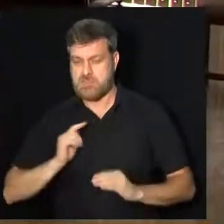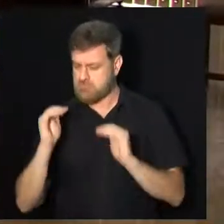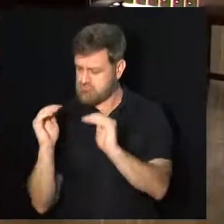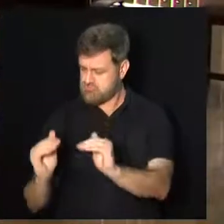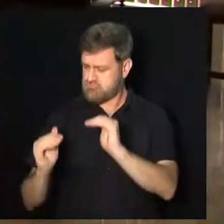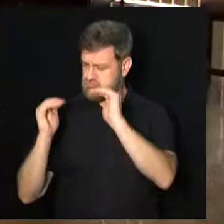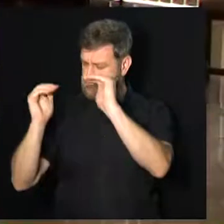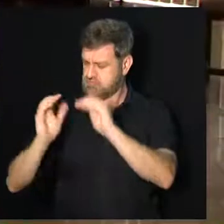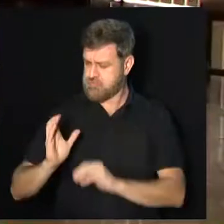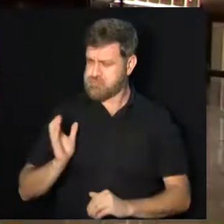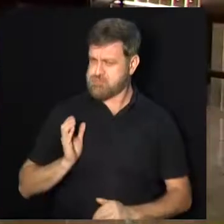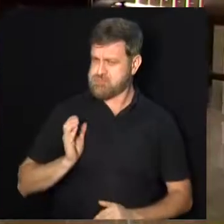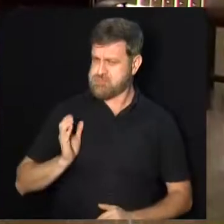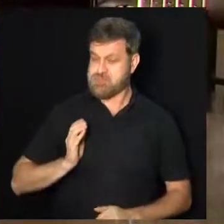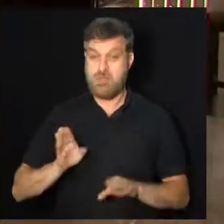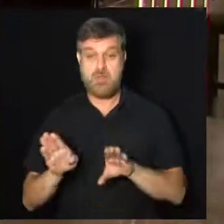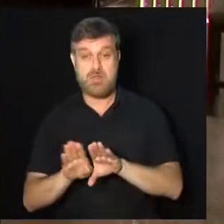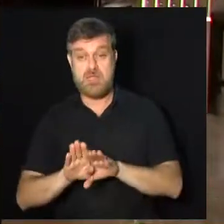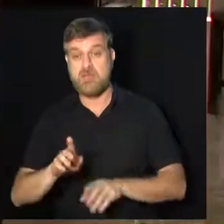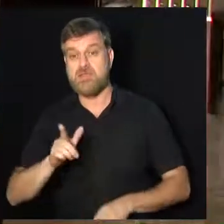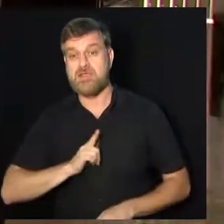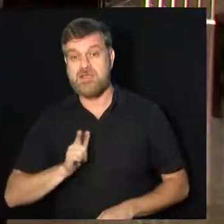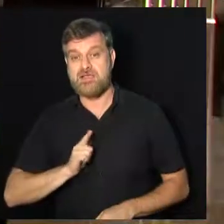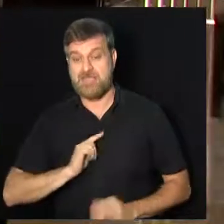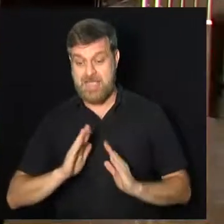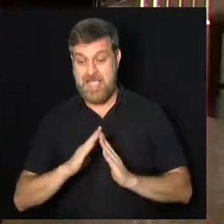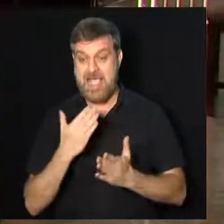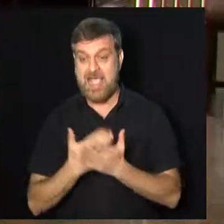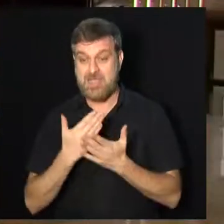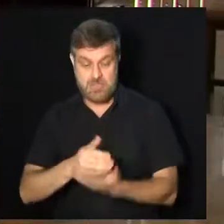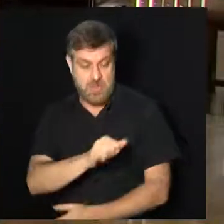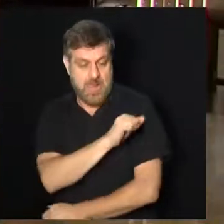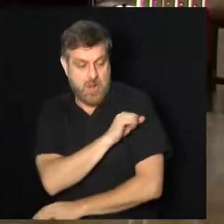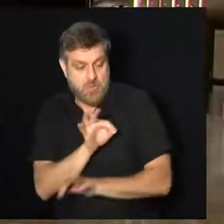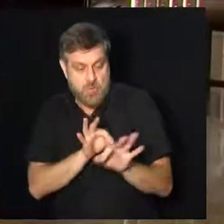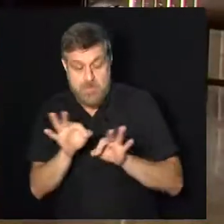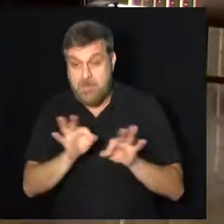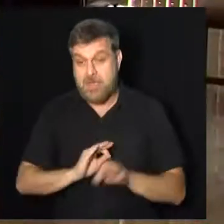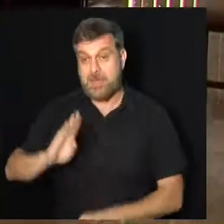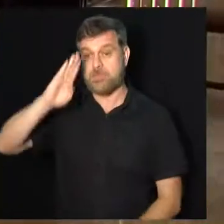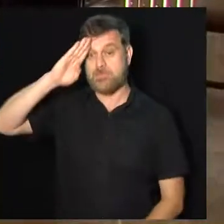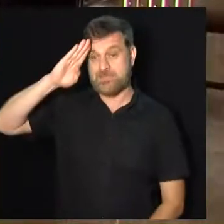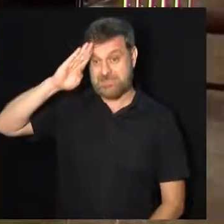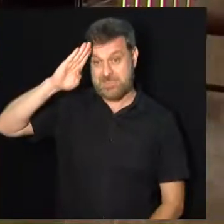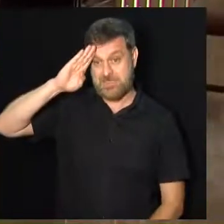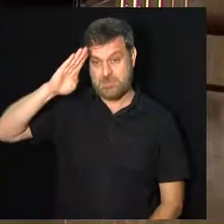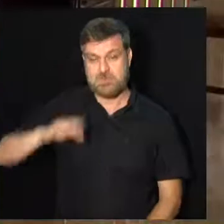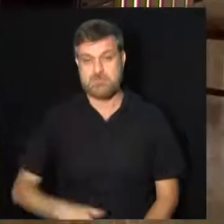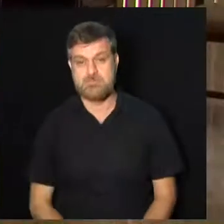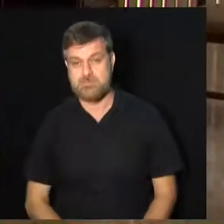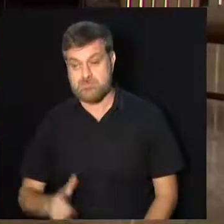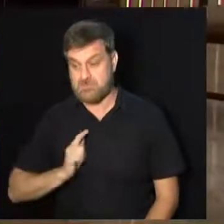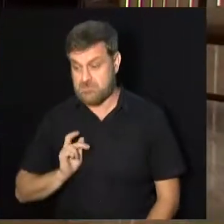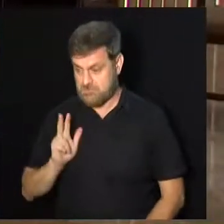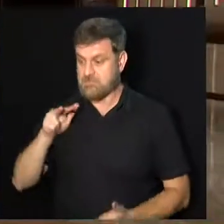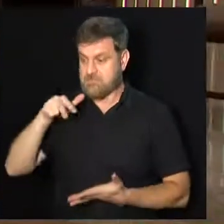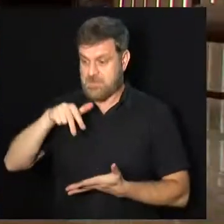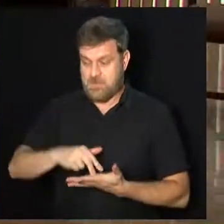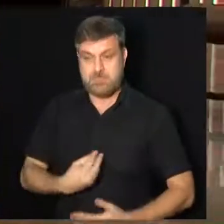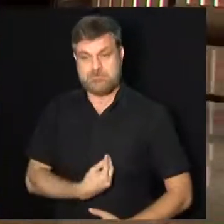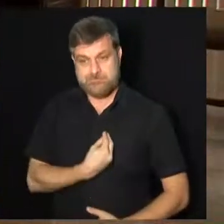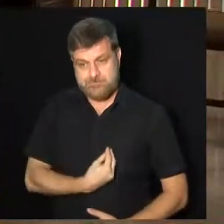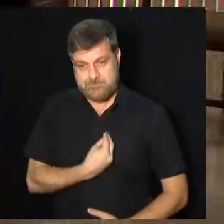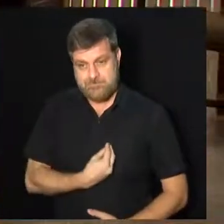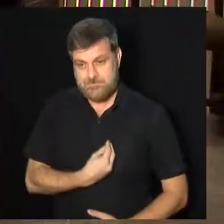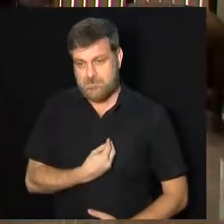nível, de alto padrão e tem também a Escola Preparatória de Cadetes do Exército e é justamente onde eu